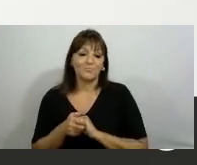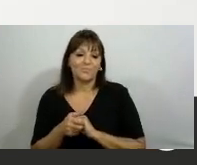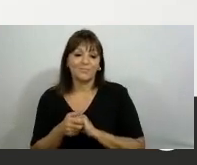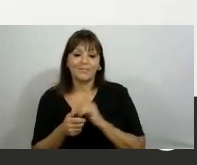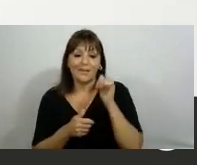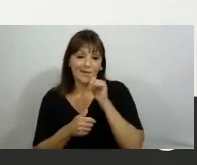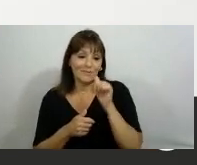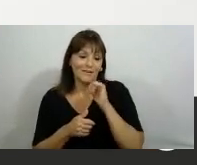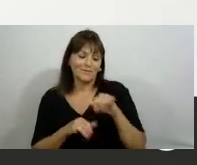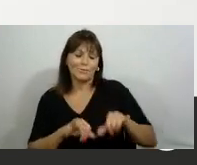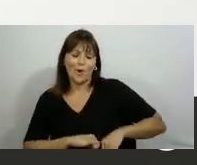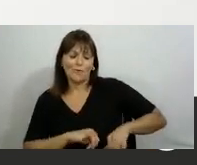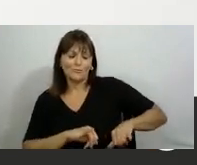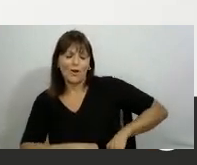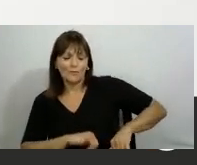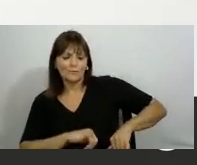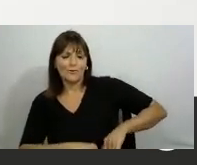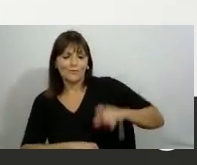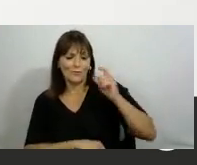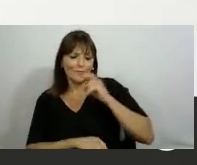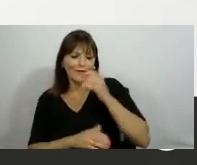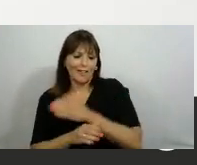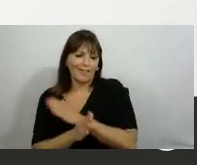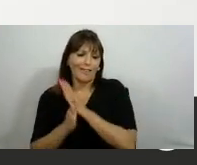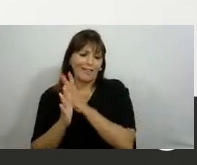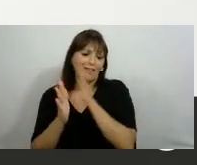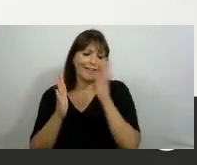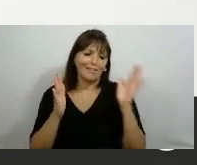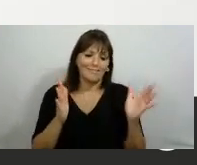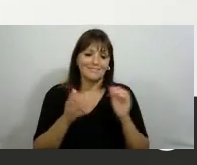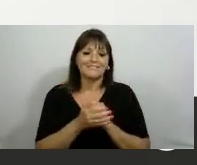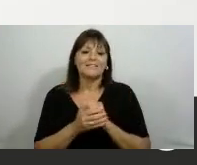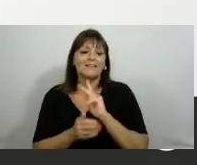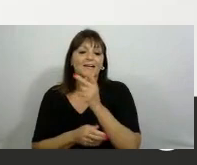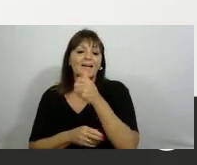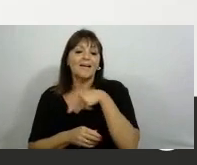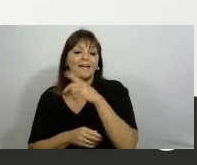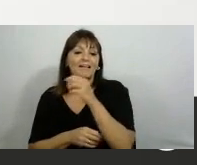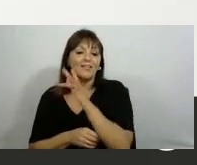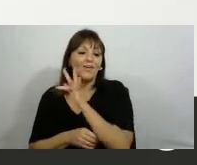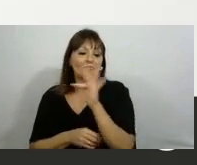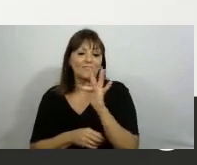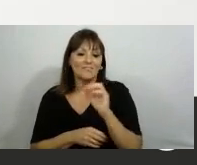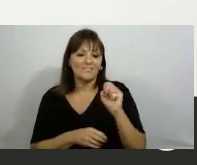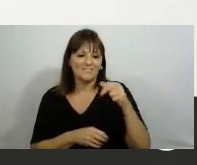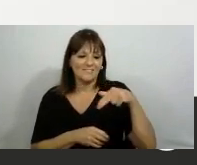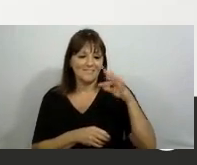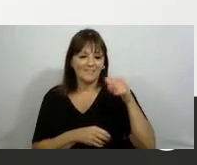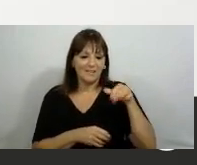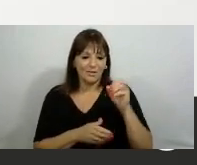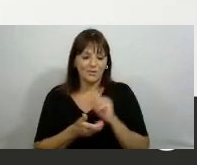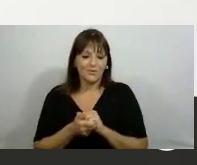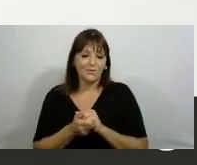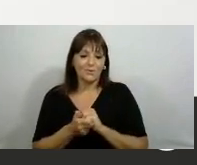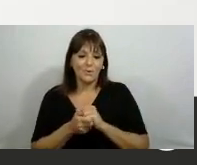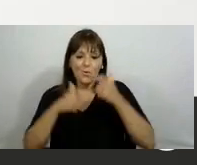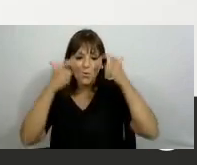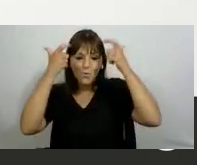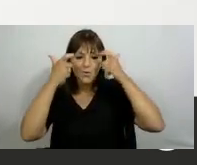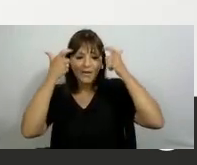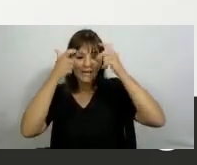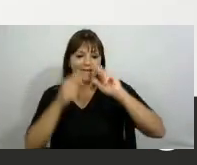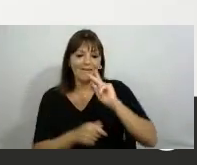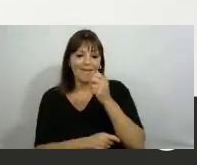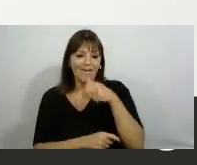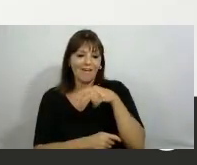todinha. Randolph Santeiro. Essa é para os mais velhos, entreguei a idade aqui. O Rei do Randolph.